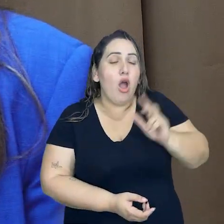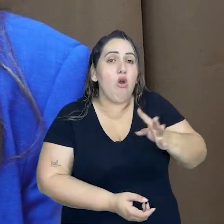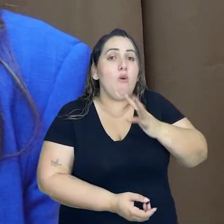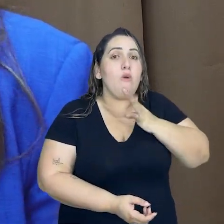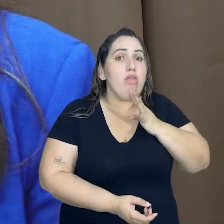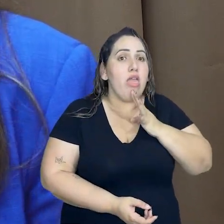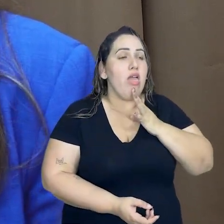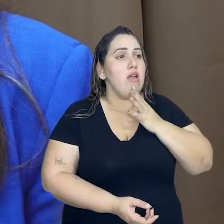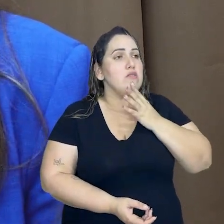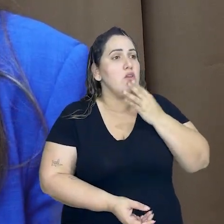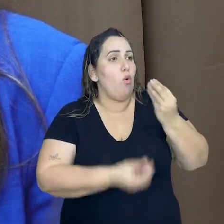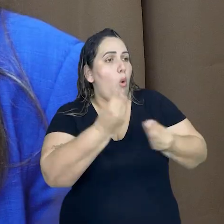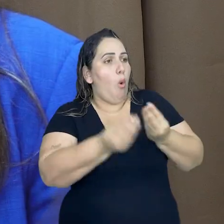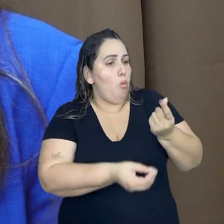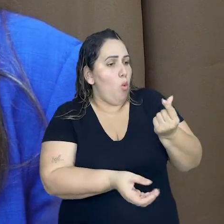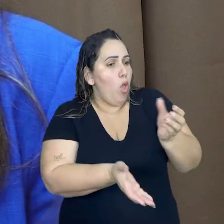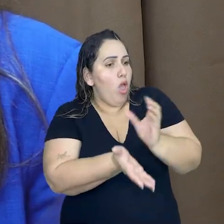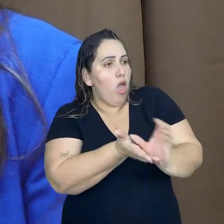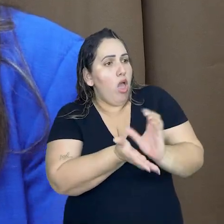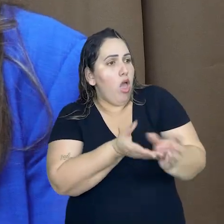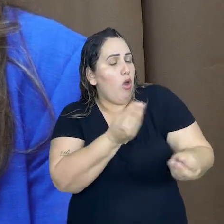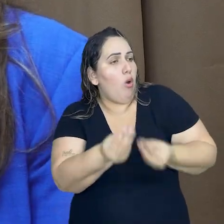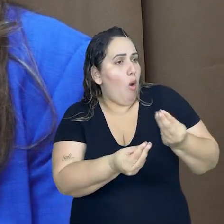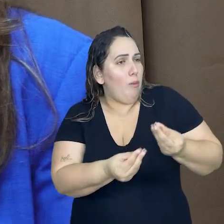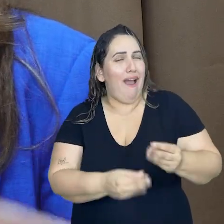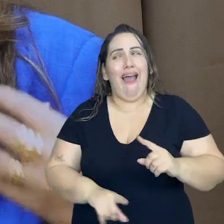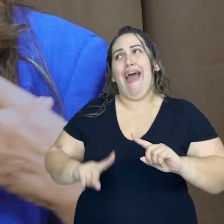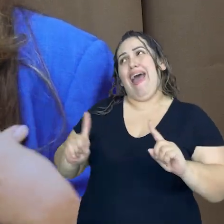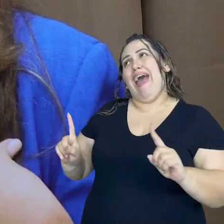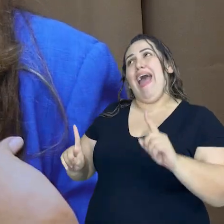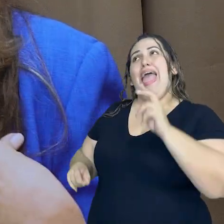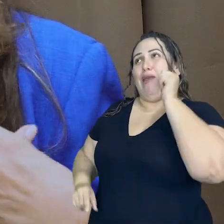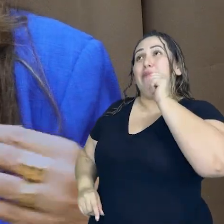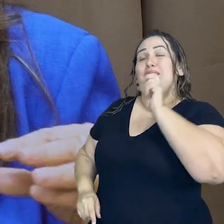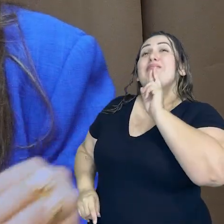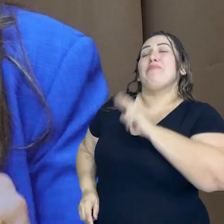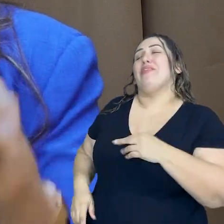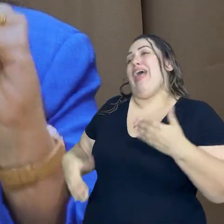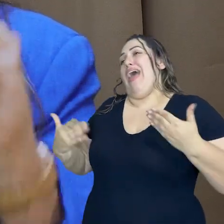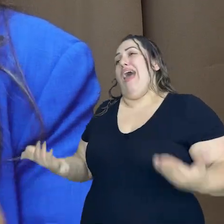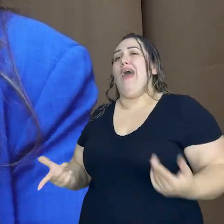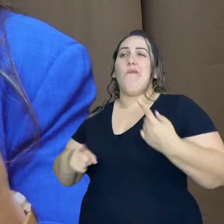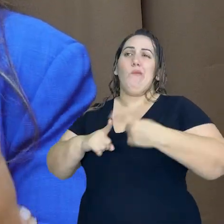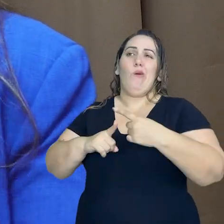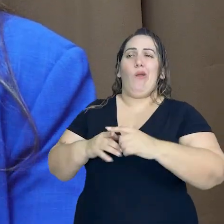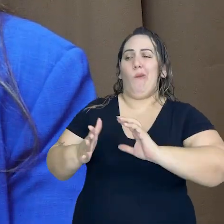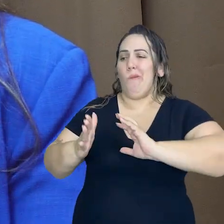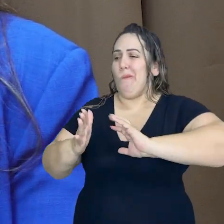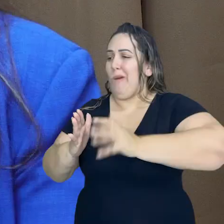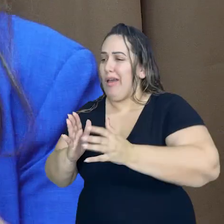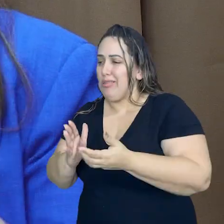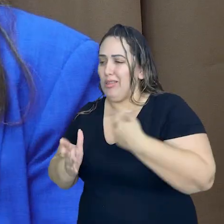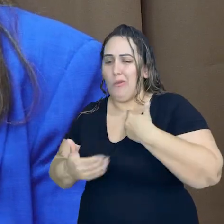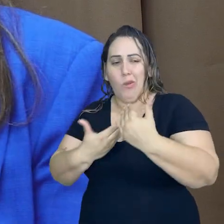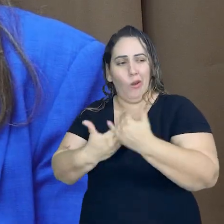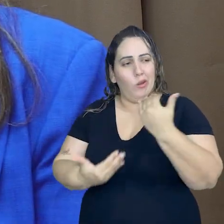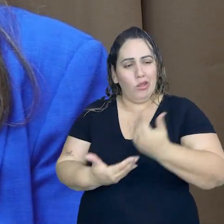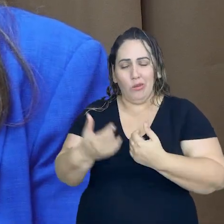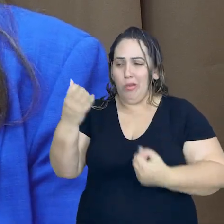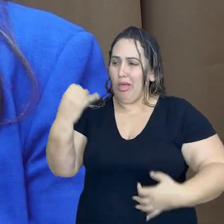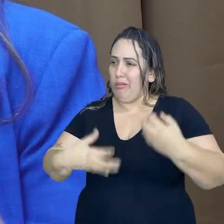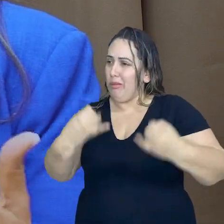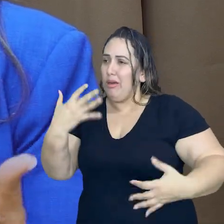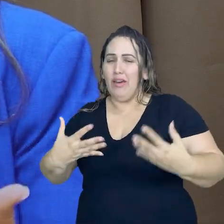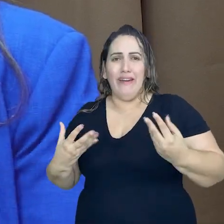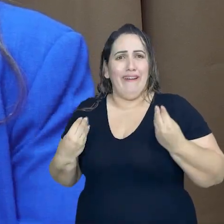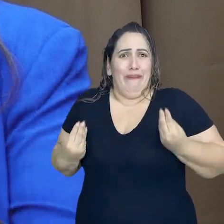não recebeu R$1, entendeu? E o partido cumpriu, porque ele distribuiu para quem ele queria. Significa